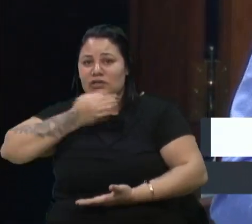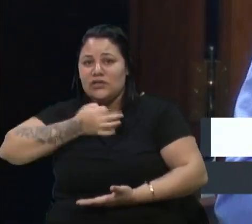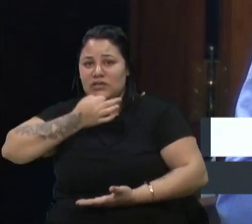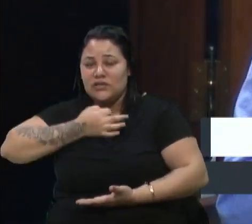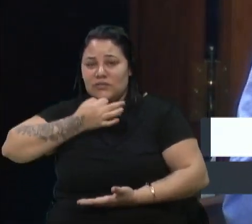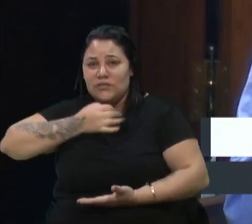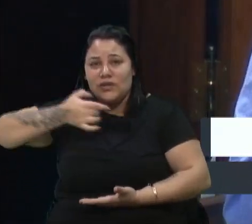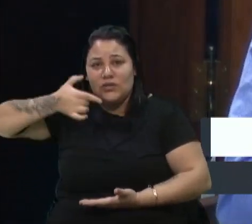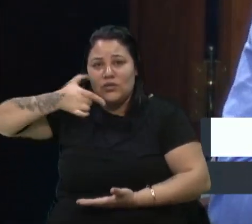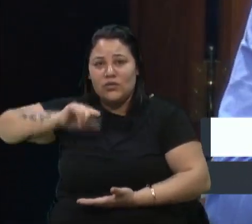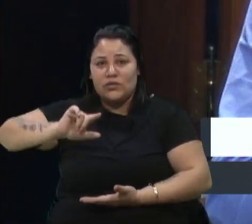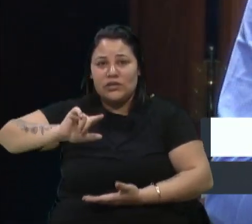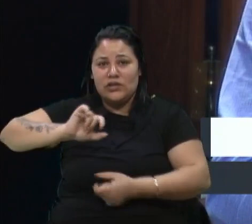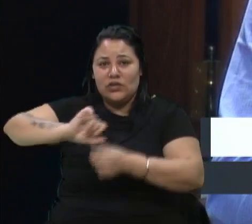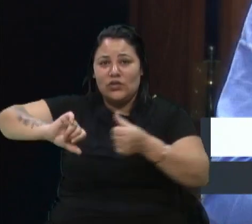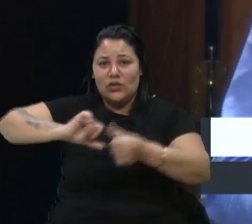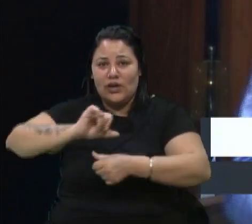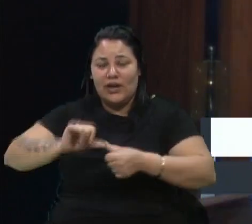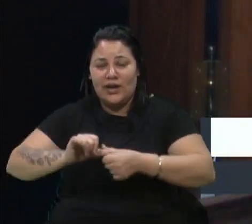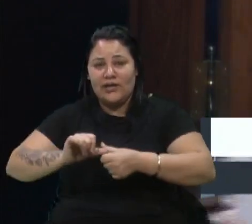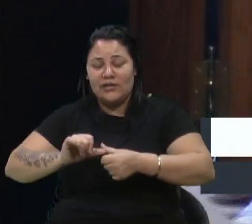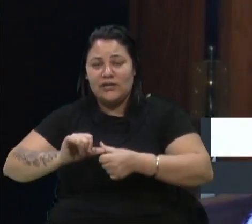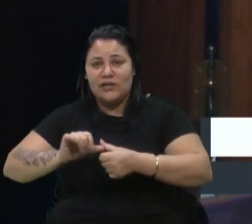conceder essa prorrogação de impostos.